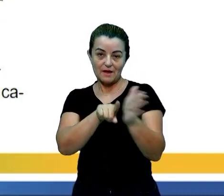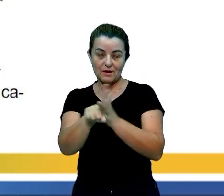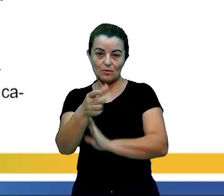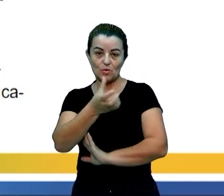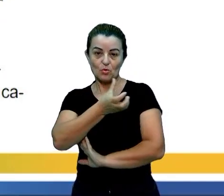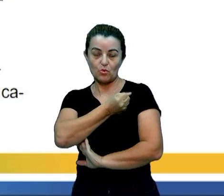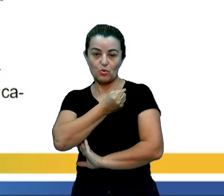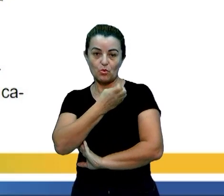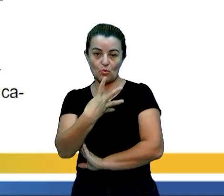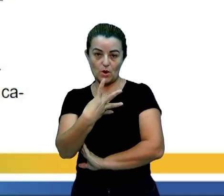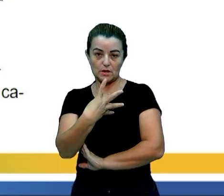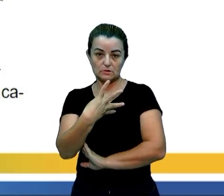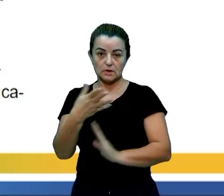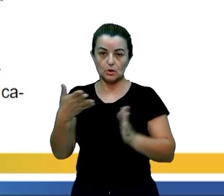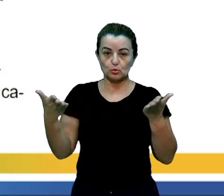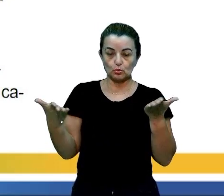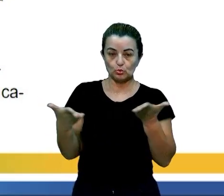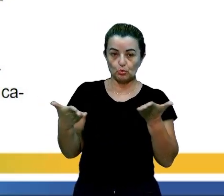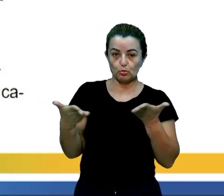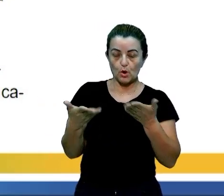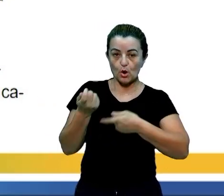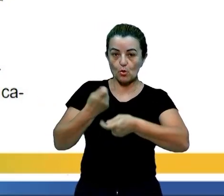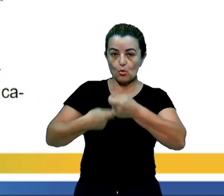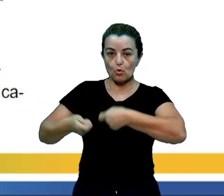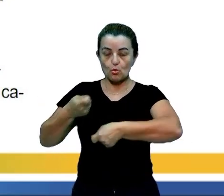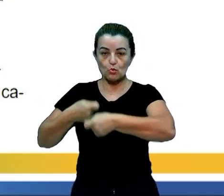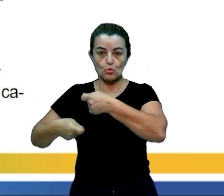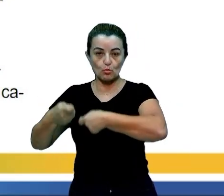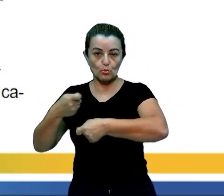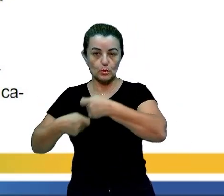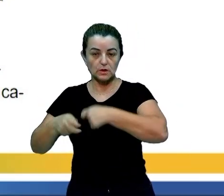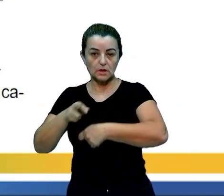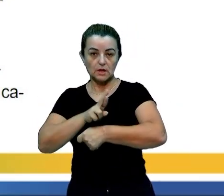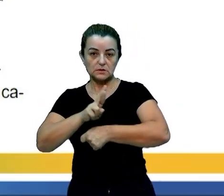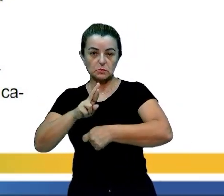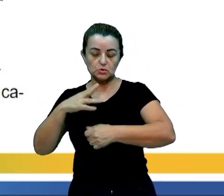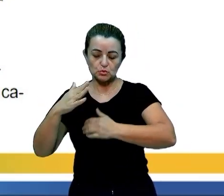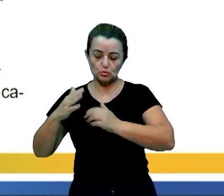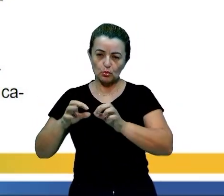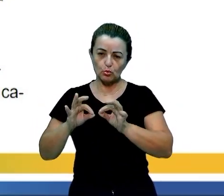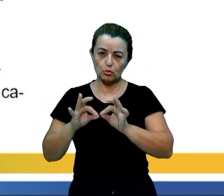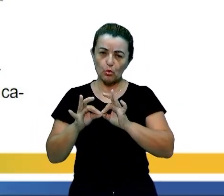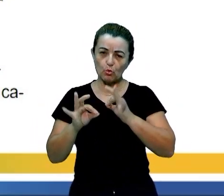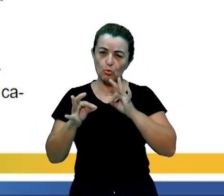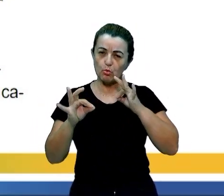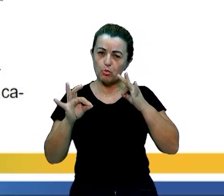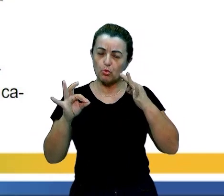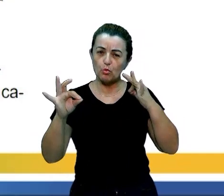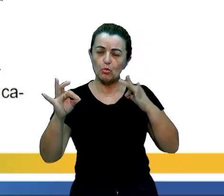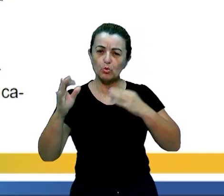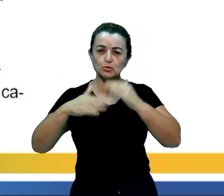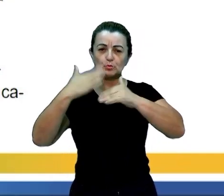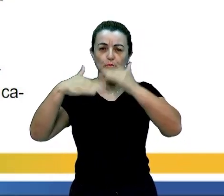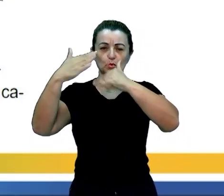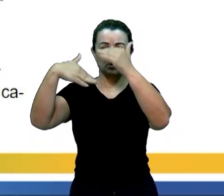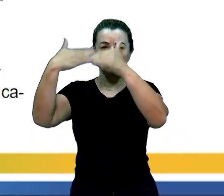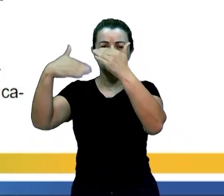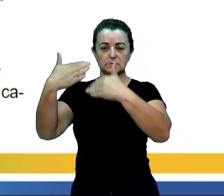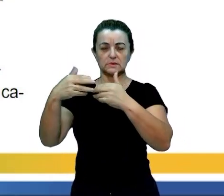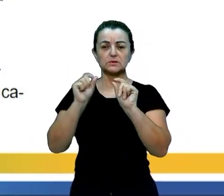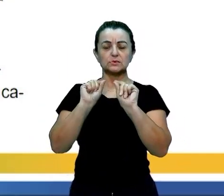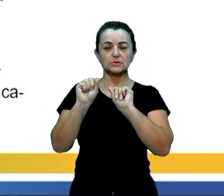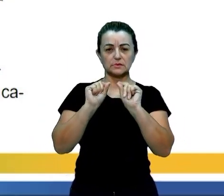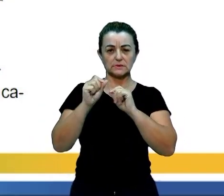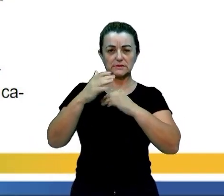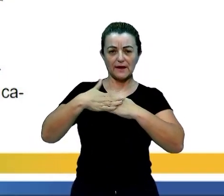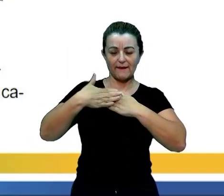atual economia global é resultado de um processo longo de estabelecimento de poder entre as nações a partir das